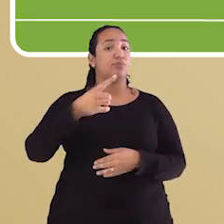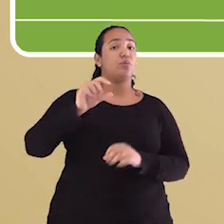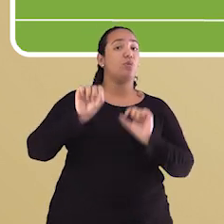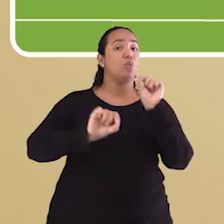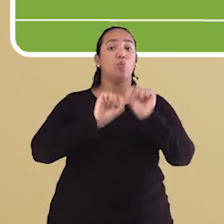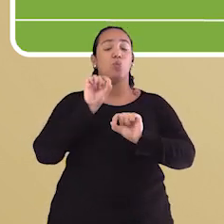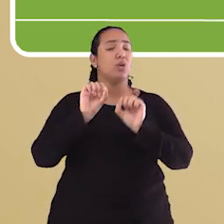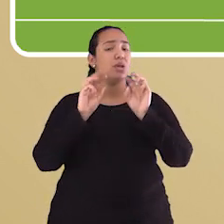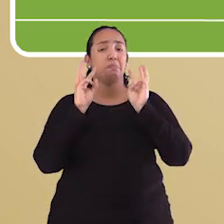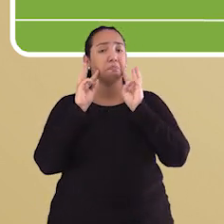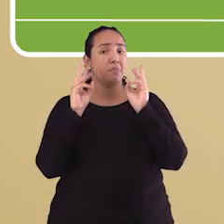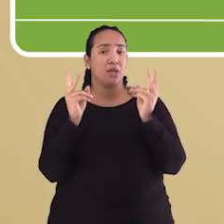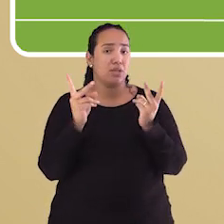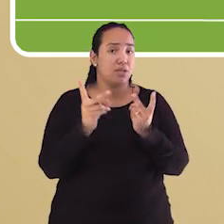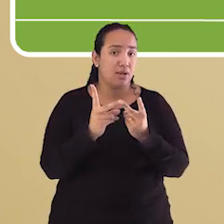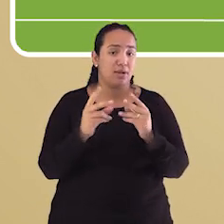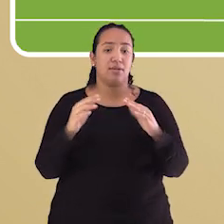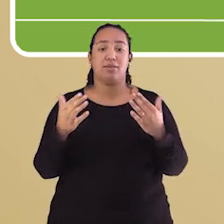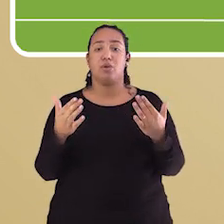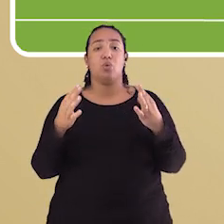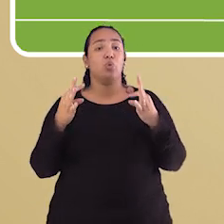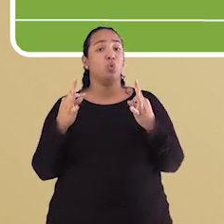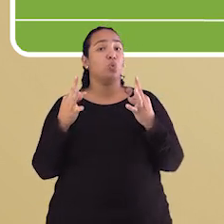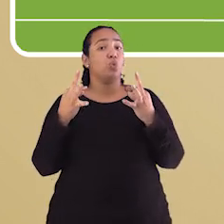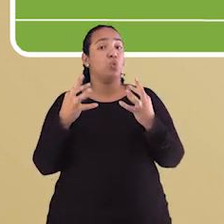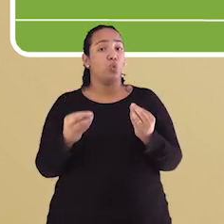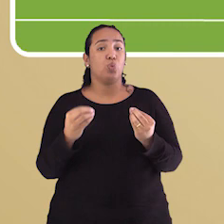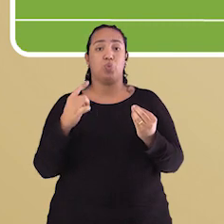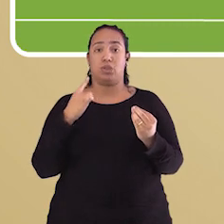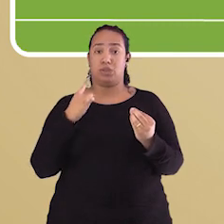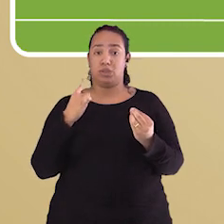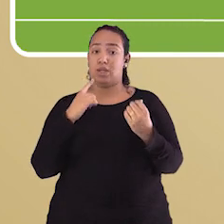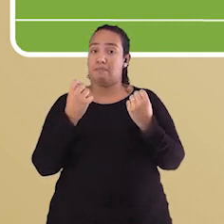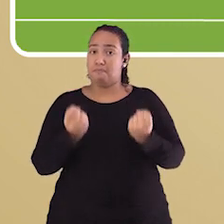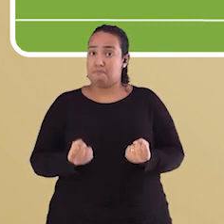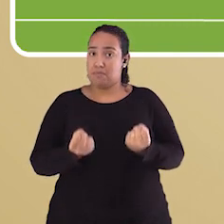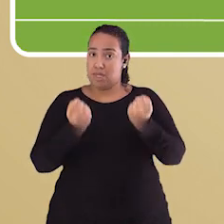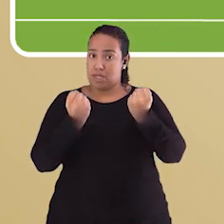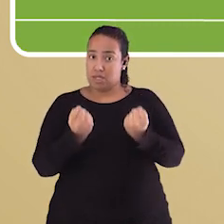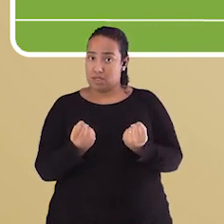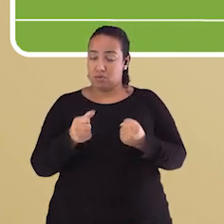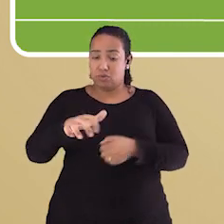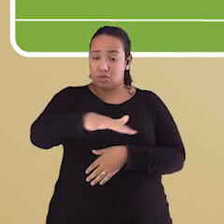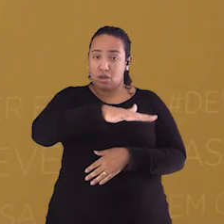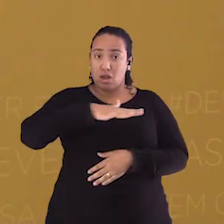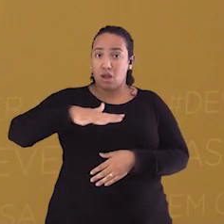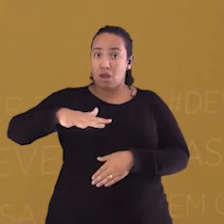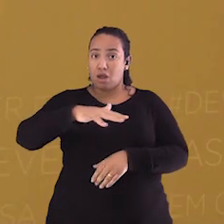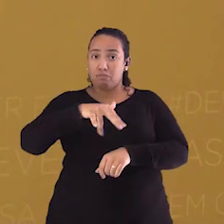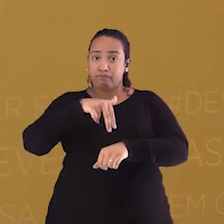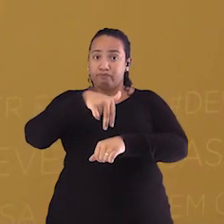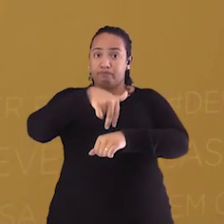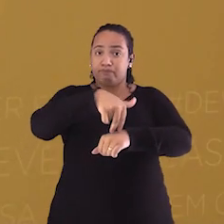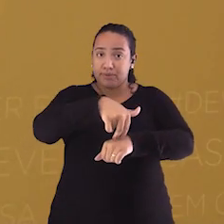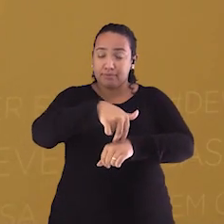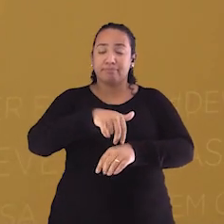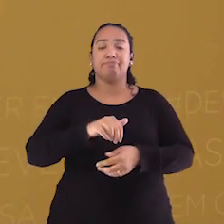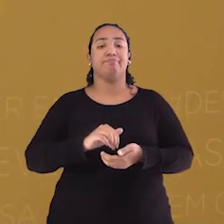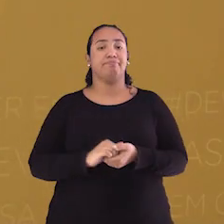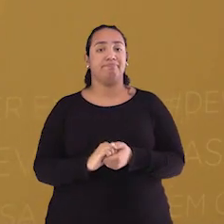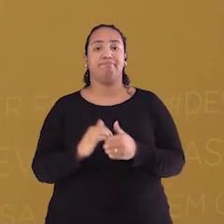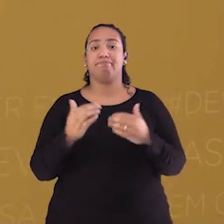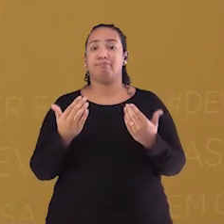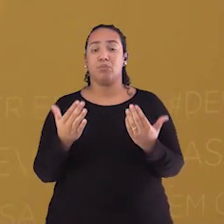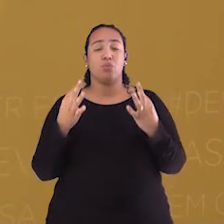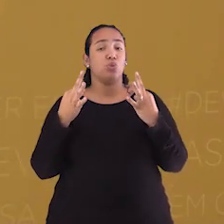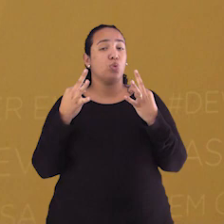definir matéria como tudo aquilo que pode possuir peso e ocupa lugar no espaço. Toda matéria é